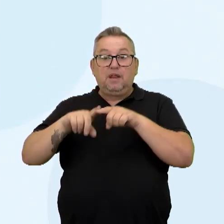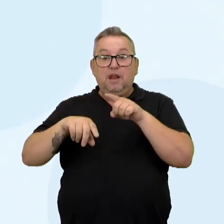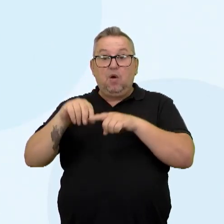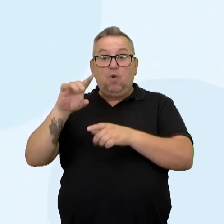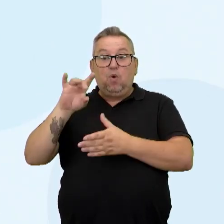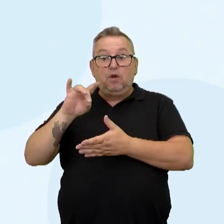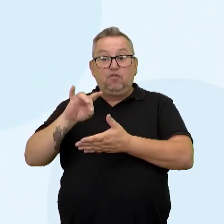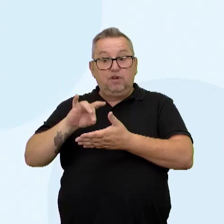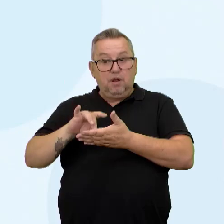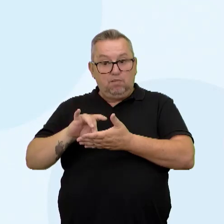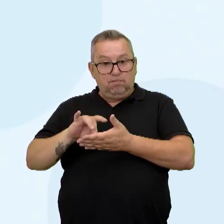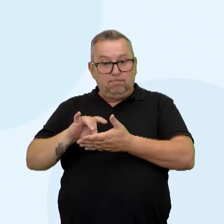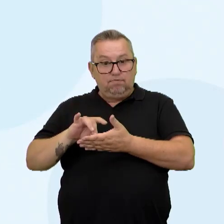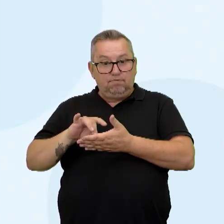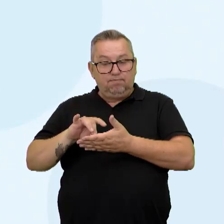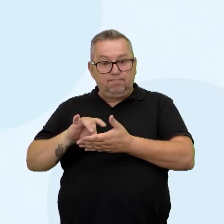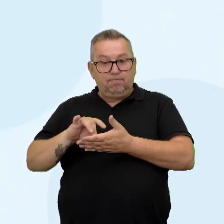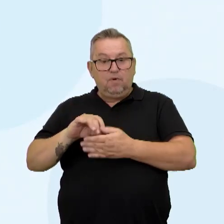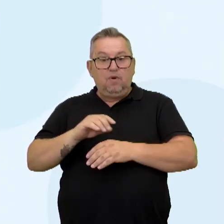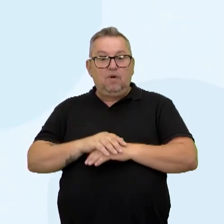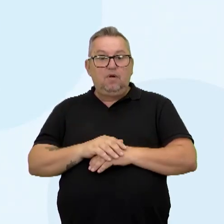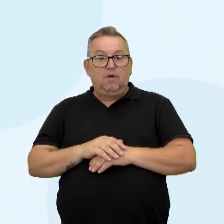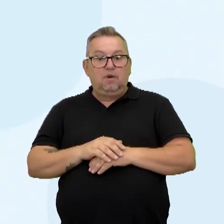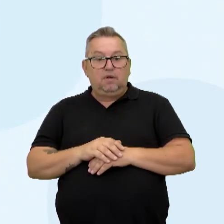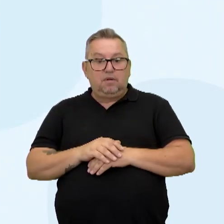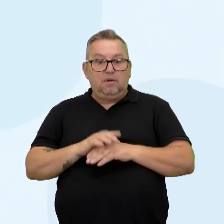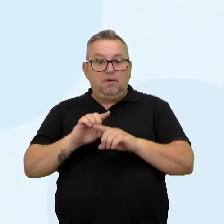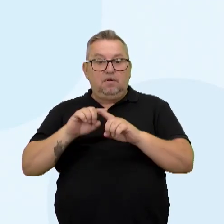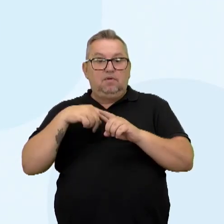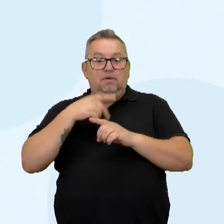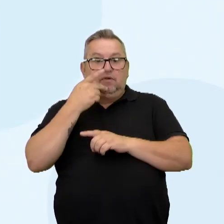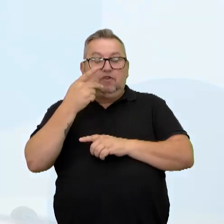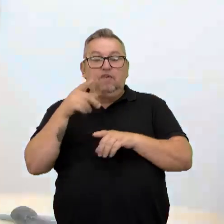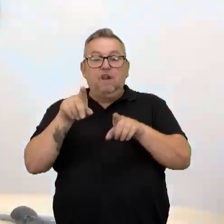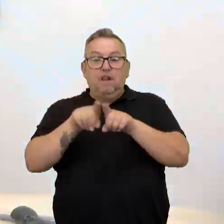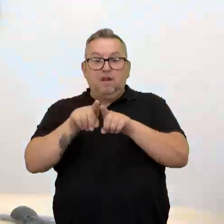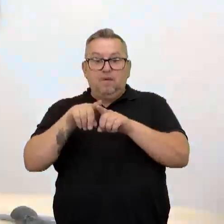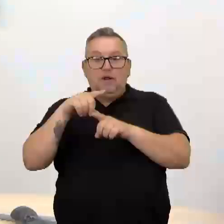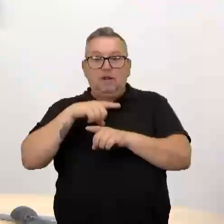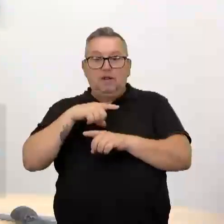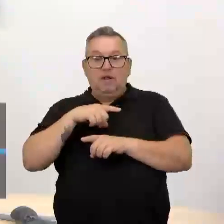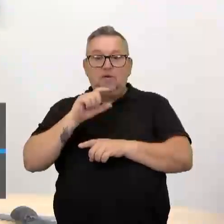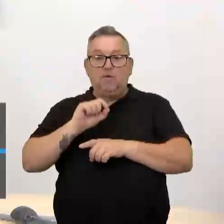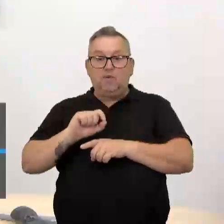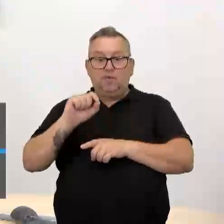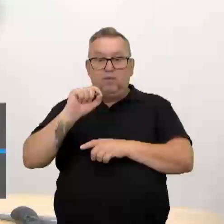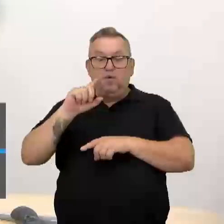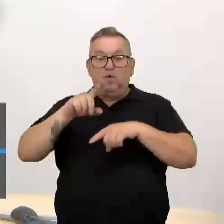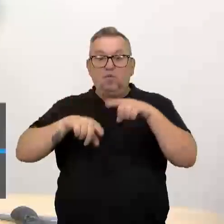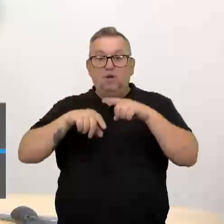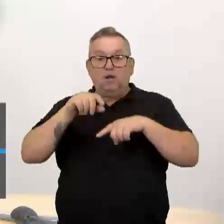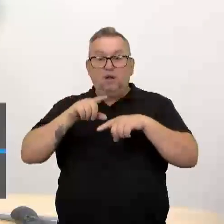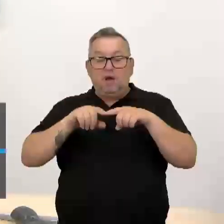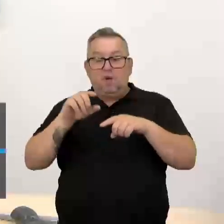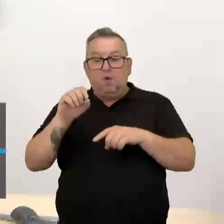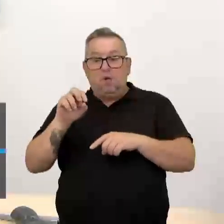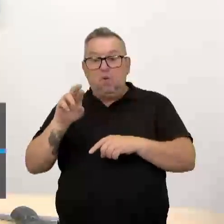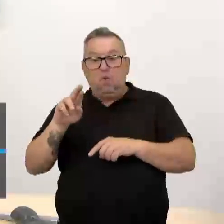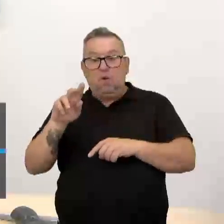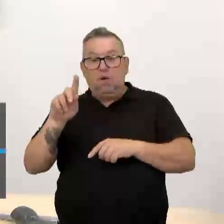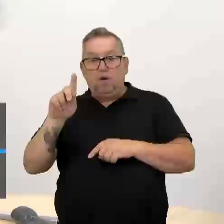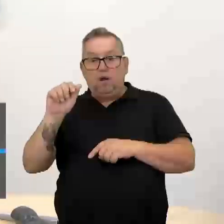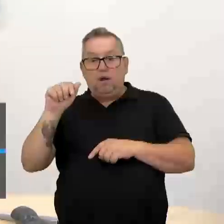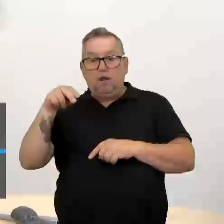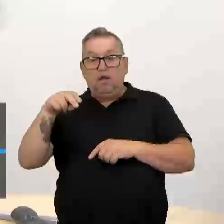do material original, né? Então, quando falo horizonte B, é que tem né, a questão aí do material orgânico, né? Então